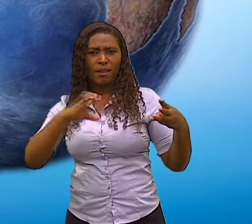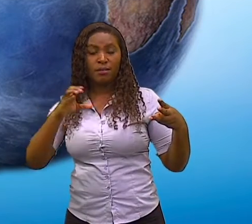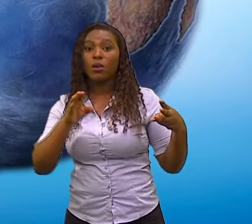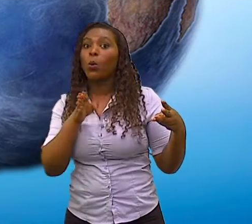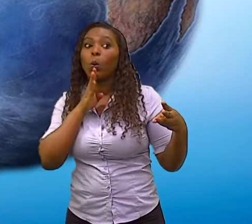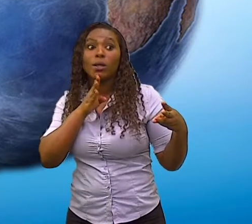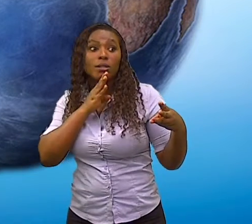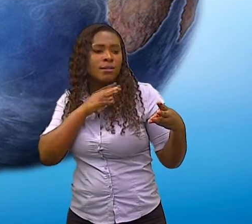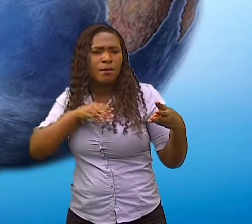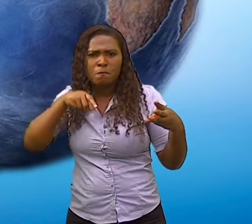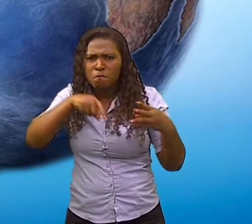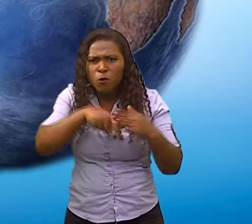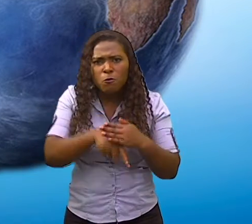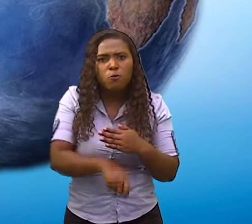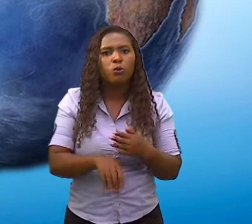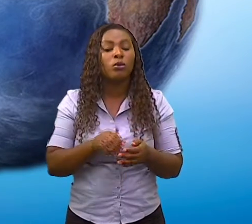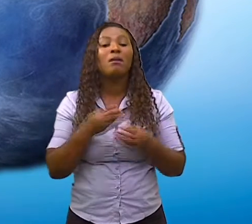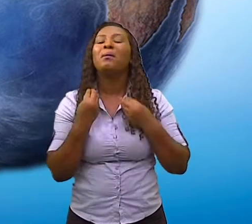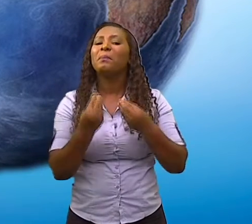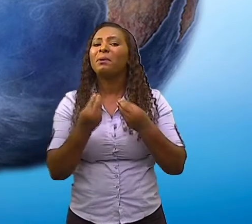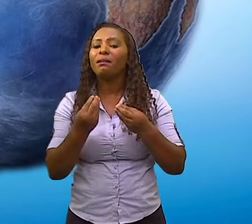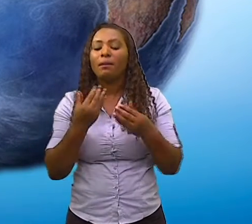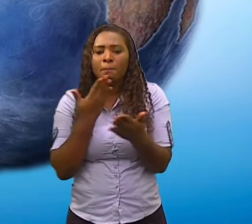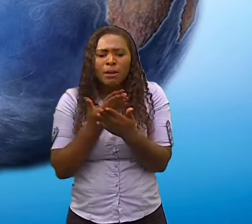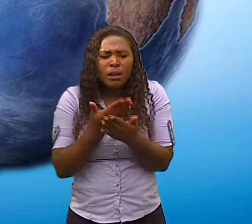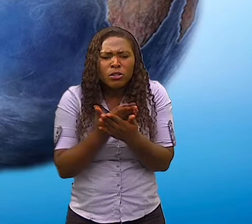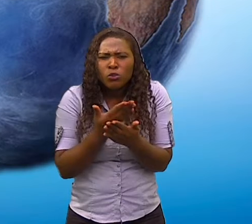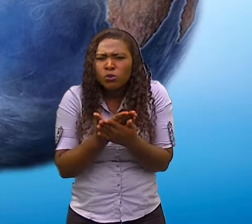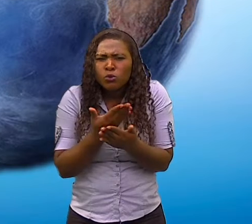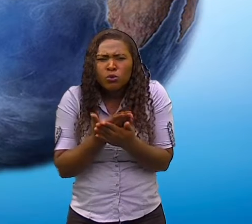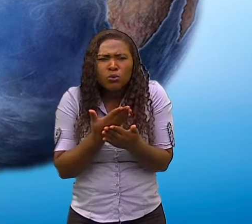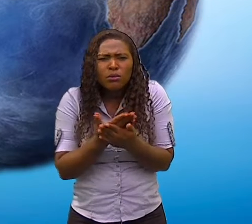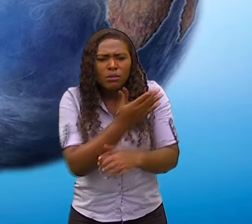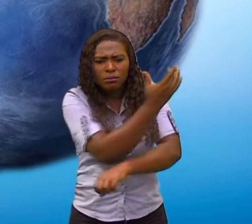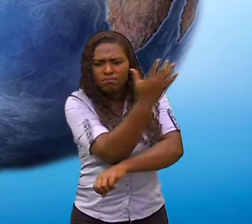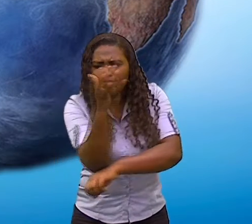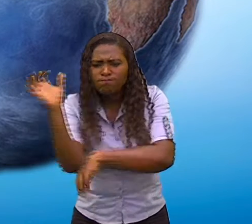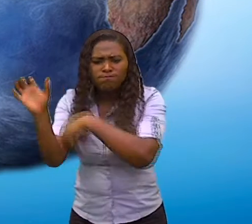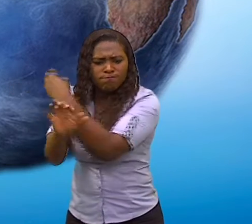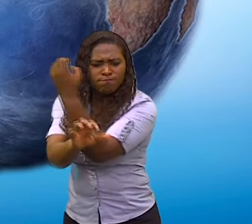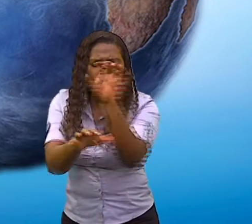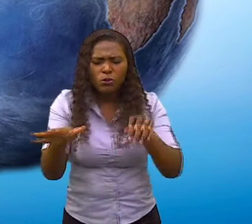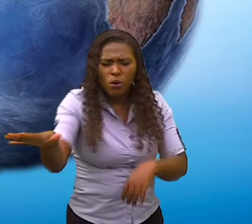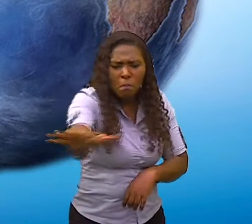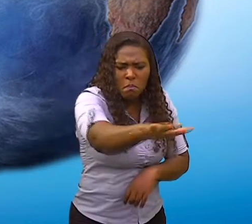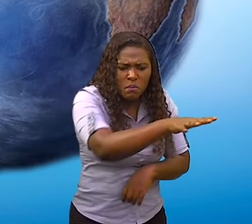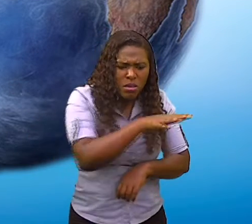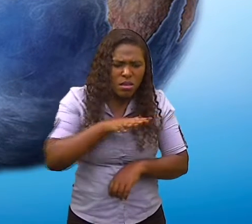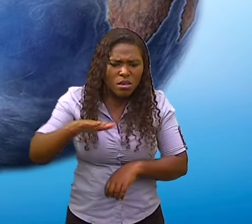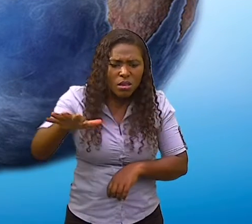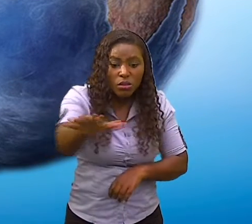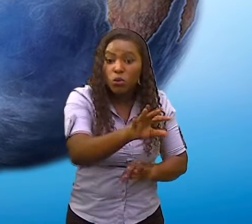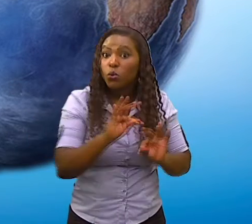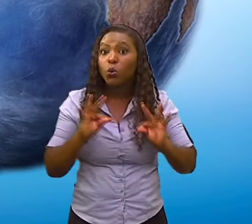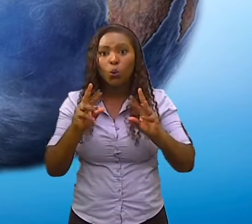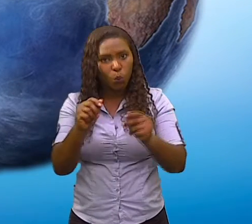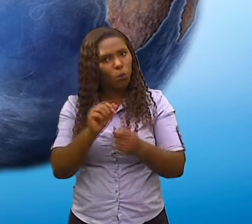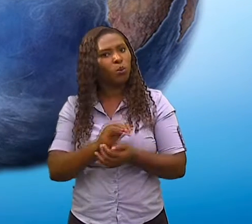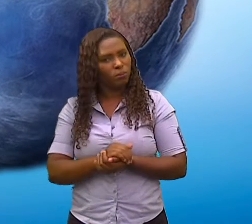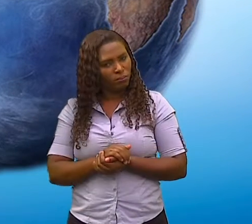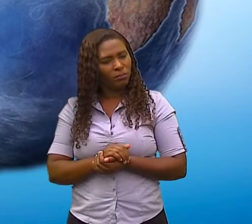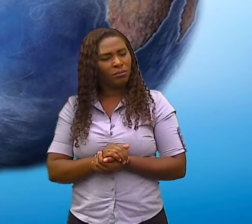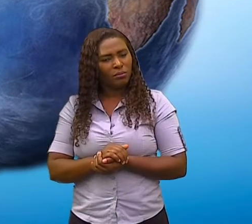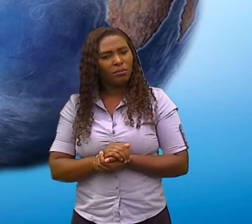a natureza, catalogar aquele espaço, representar aquele ambiente. O plano era retratar o